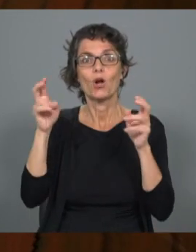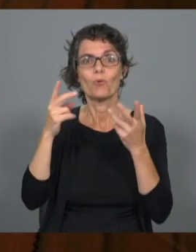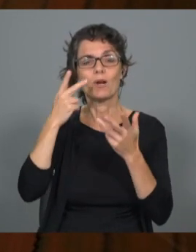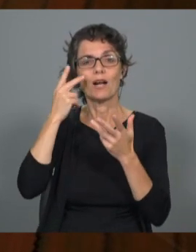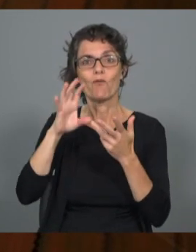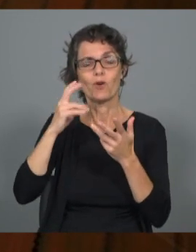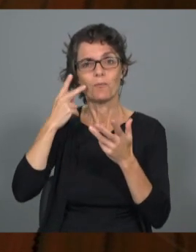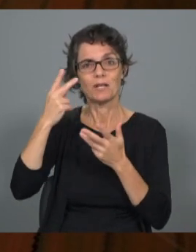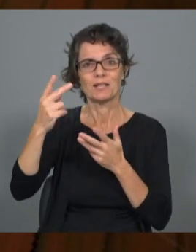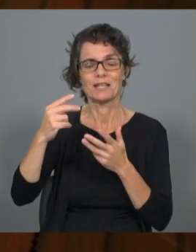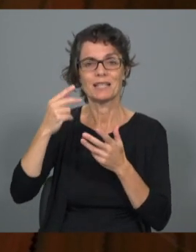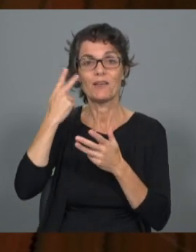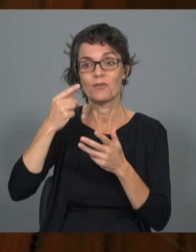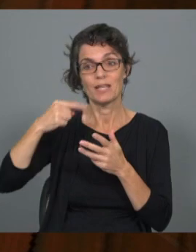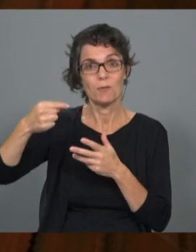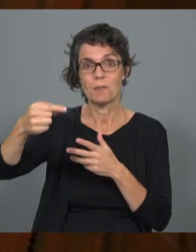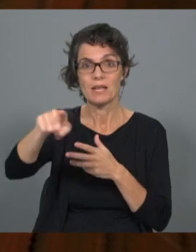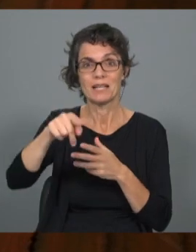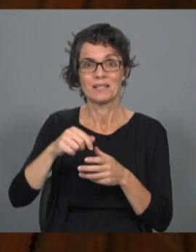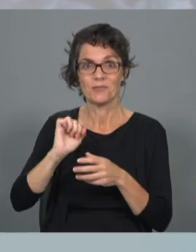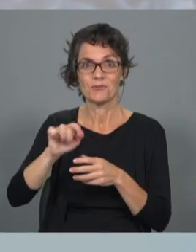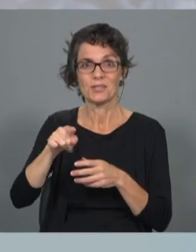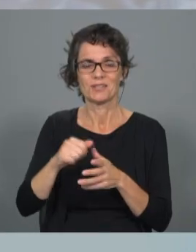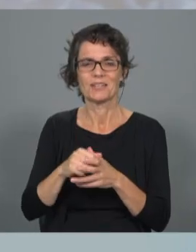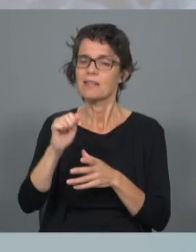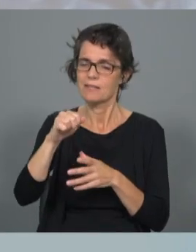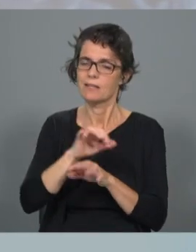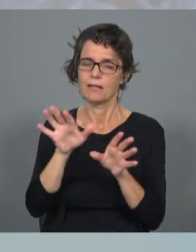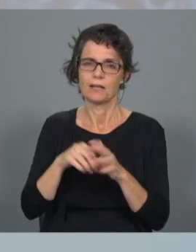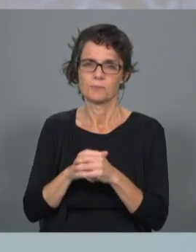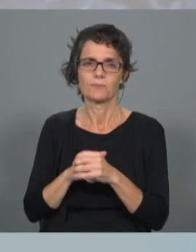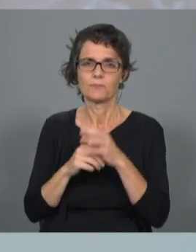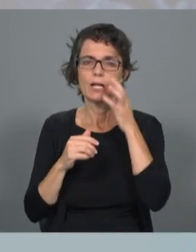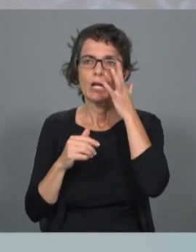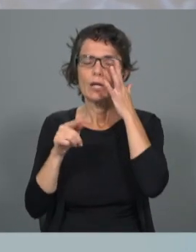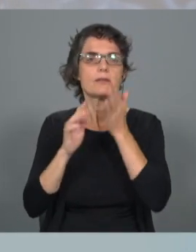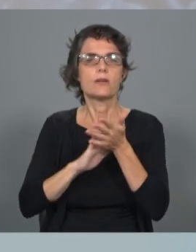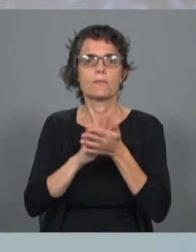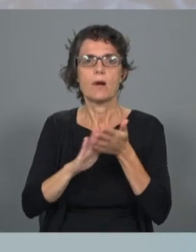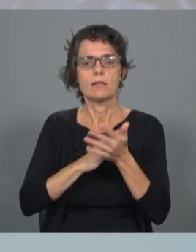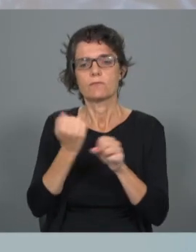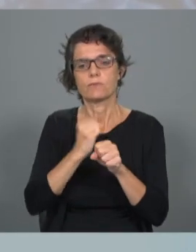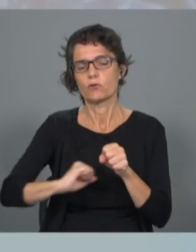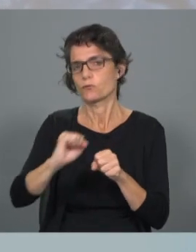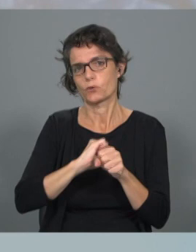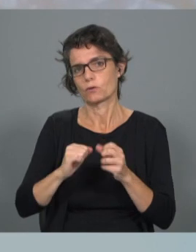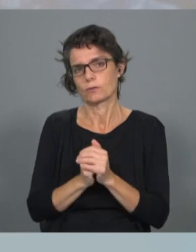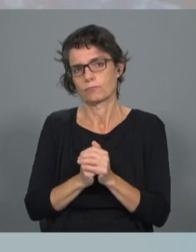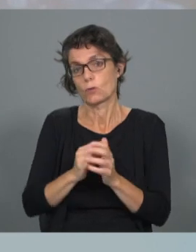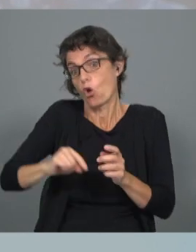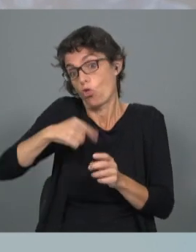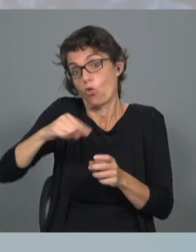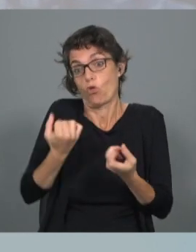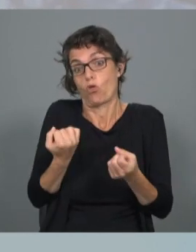de missionário. É fundamental para conseguirmos fazer alguma coisa com o povo e ajudar. Na verdade, é isso que espera de nós. E